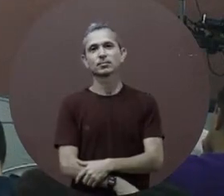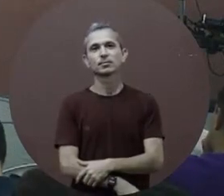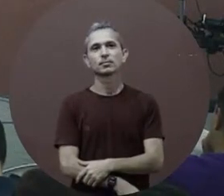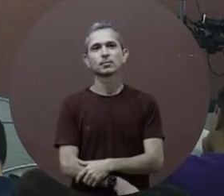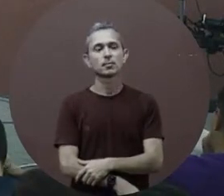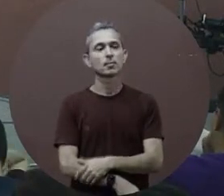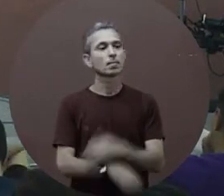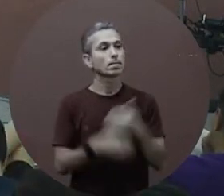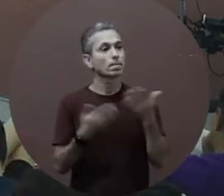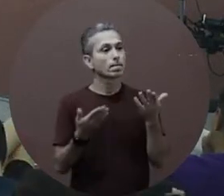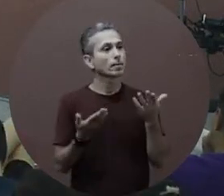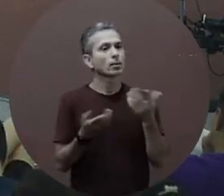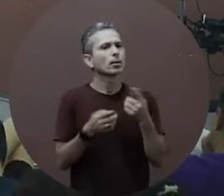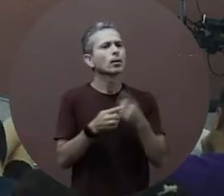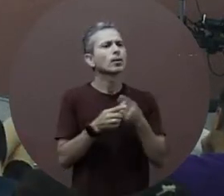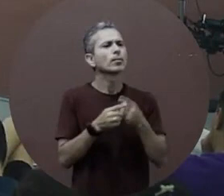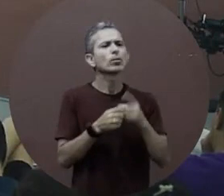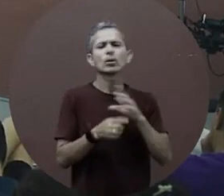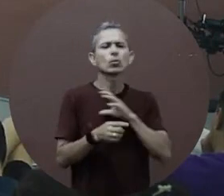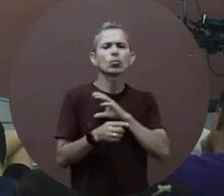há amor por estar aqui?